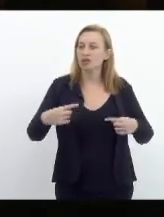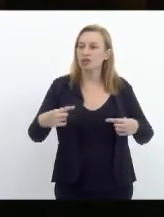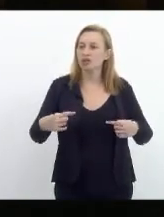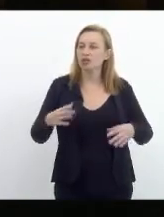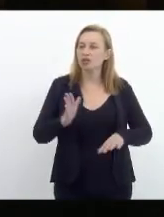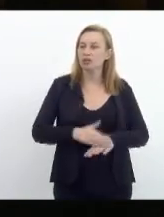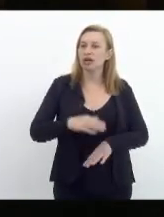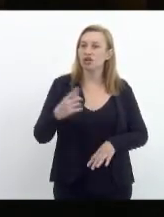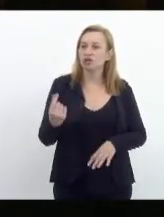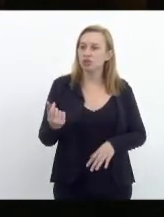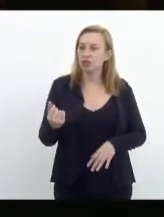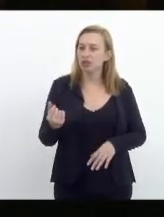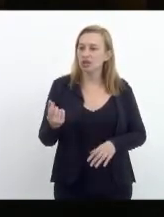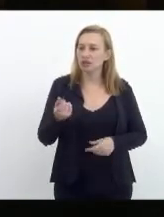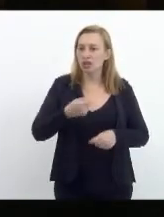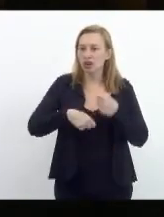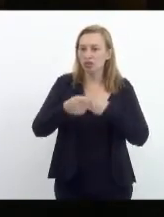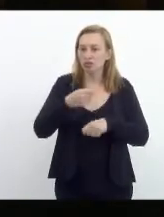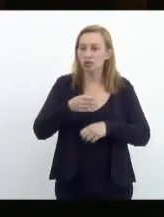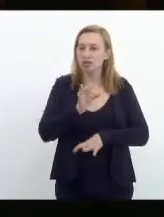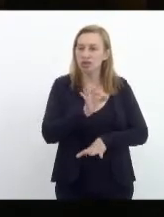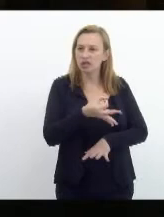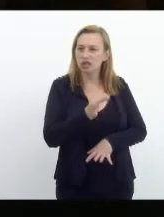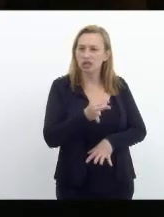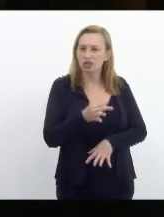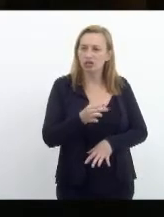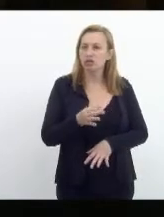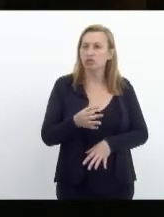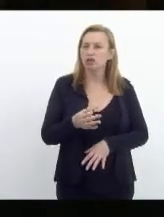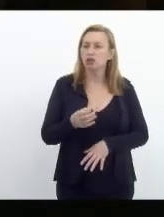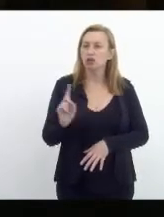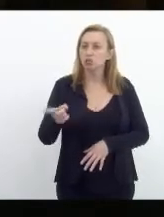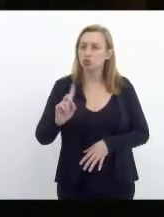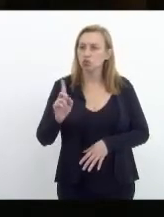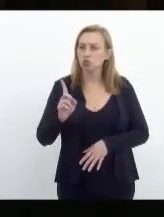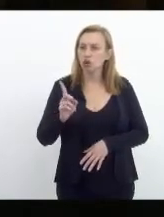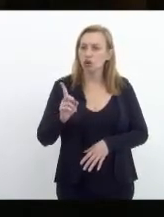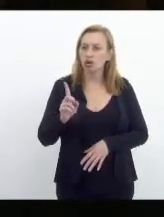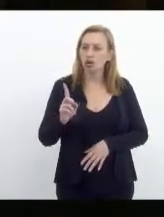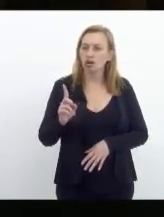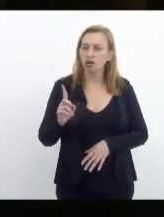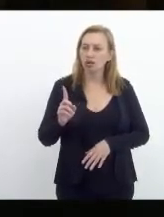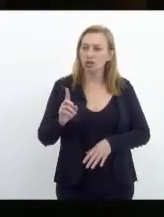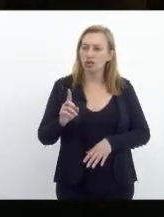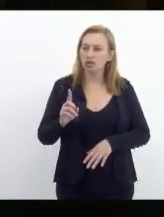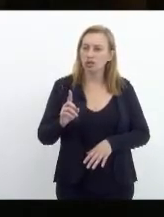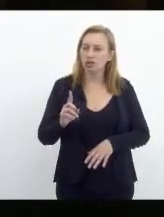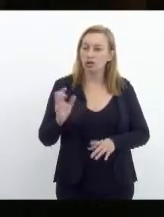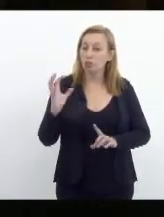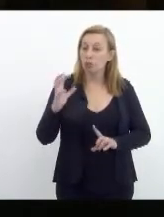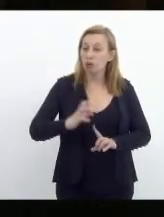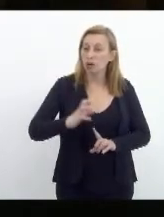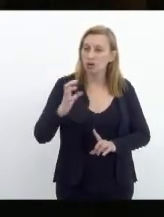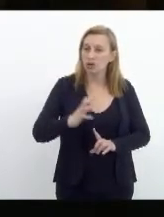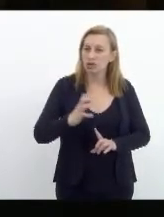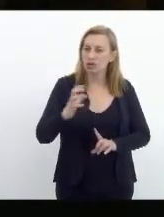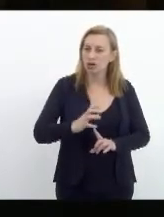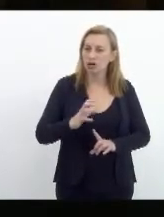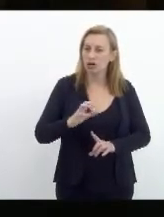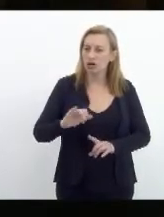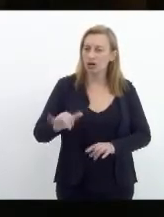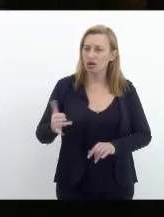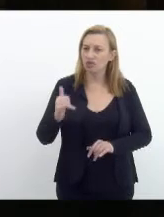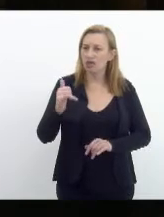da economia. Atualmente, uma alta do dólar significa maior pressão